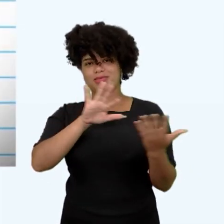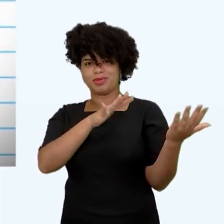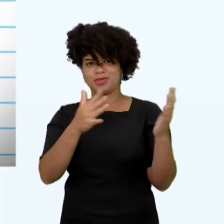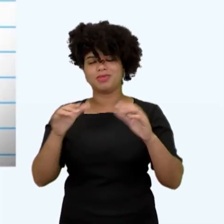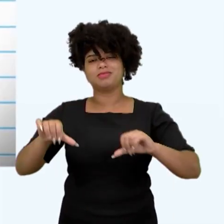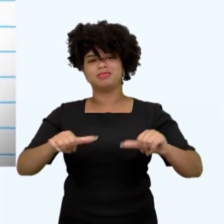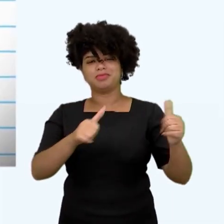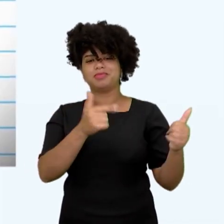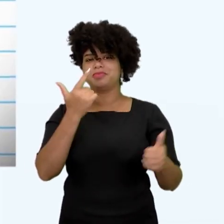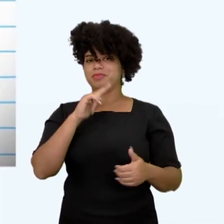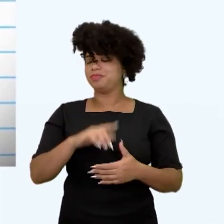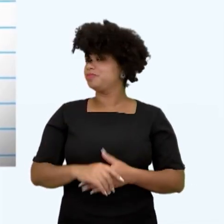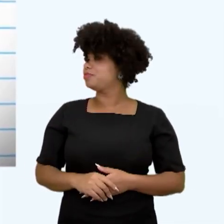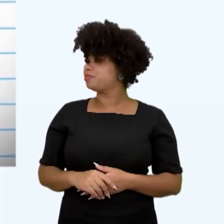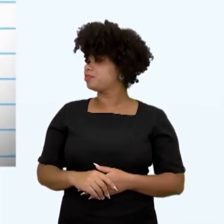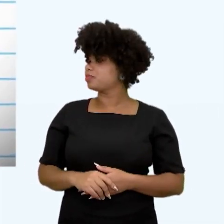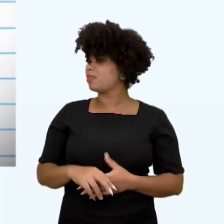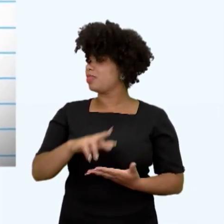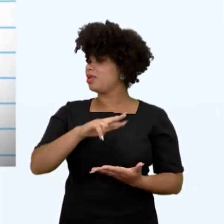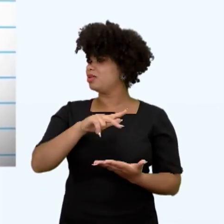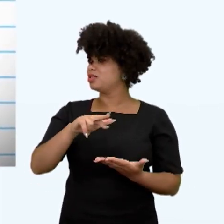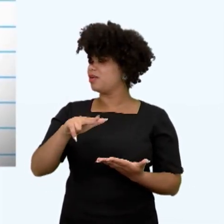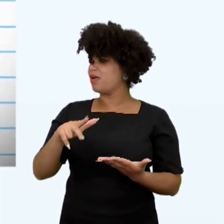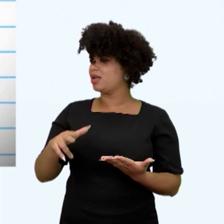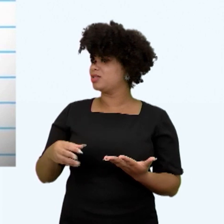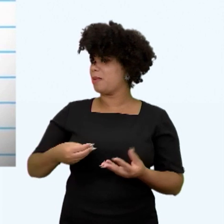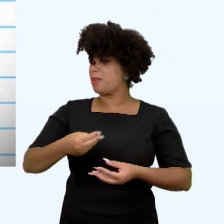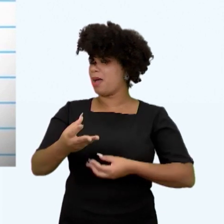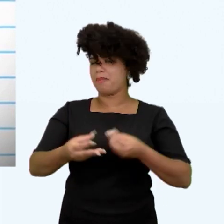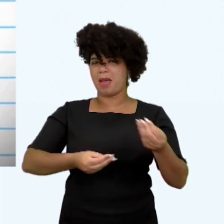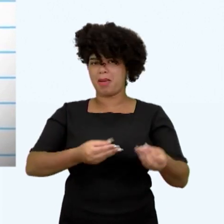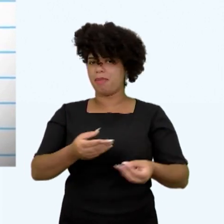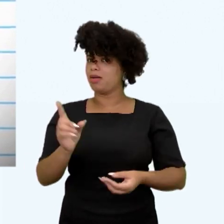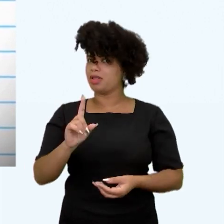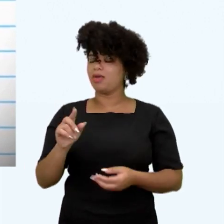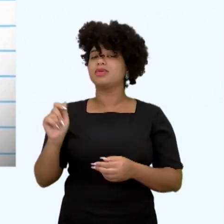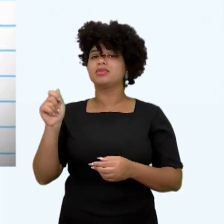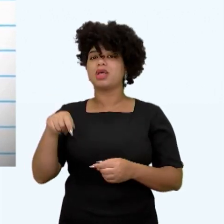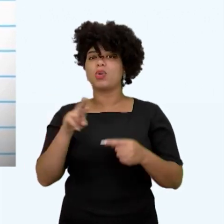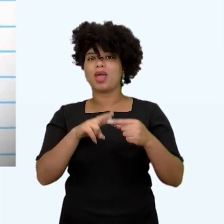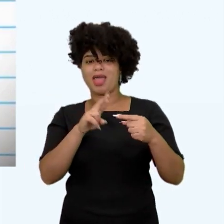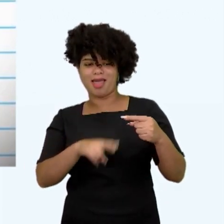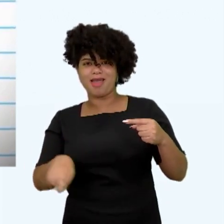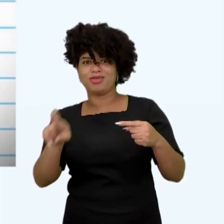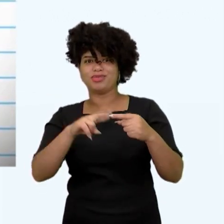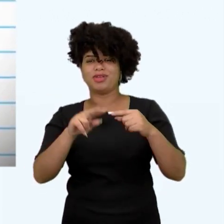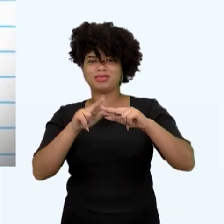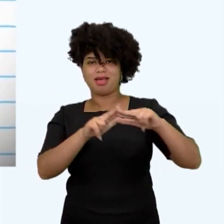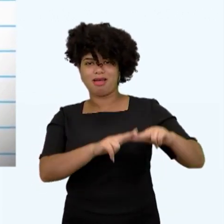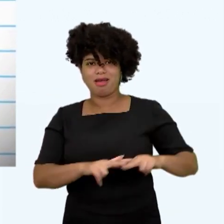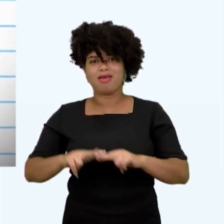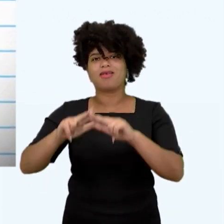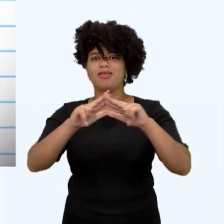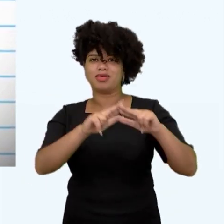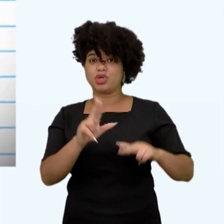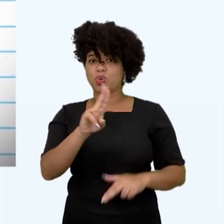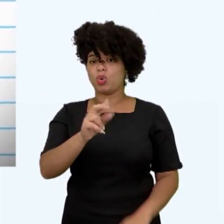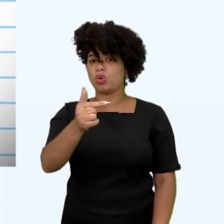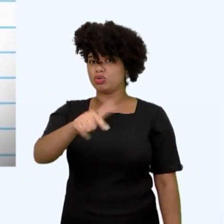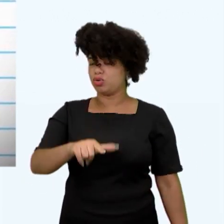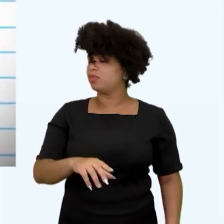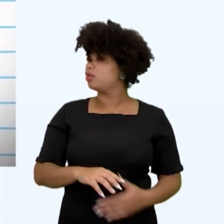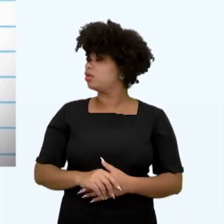reduzir substancialmente a geração de resíduos por meio da prevenção, redução, reciclagem e reuso, incentivar as empresas a adotar